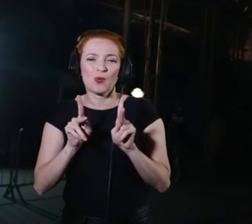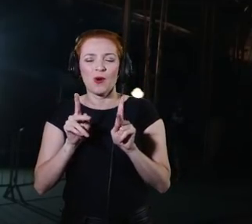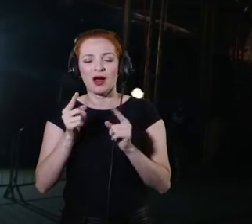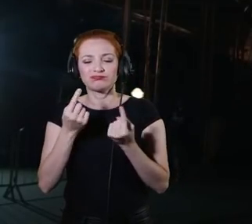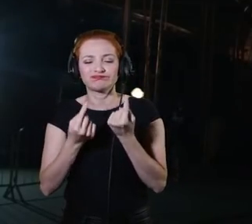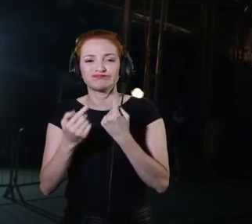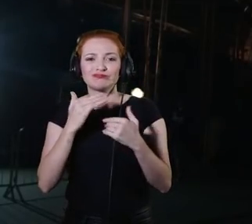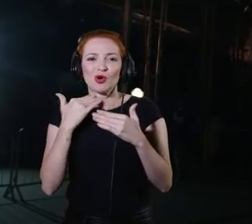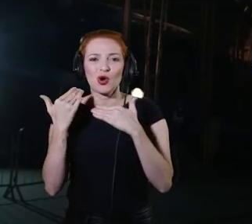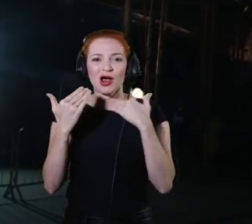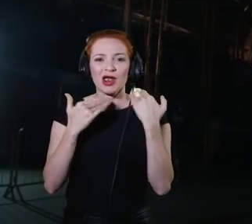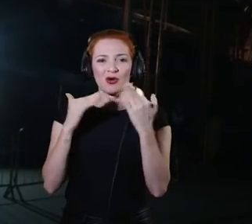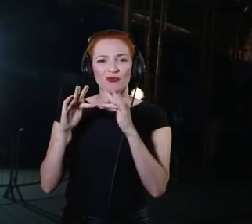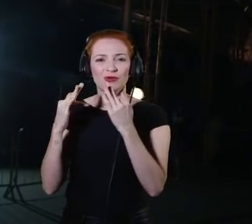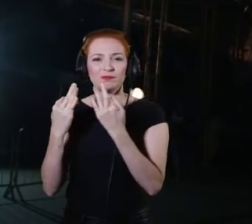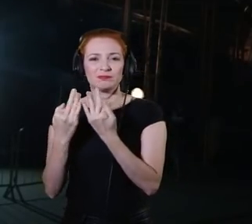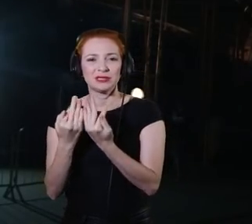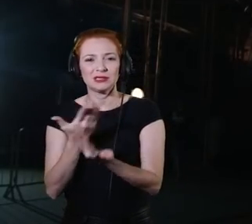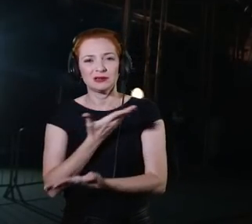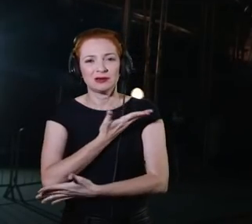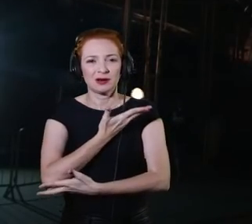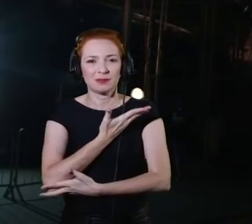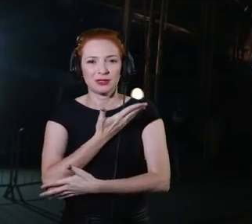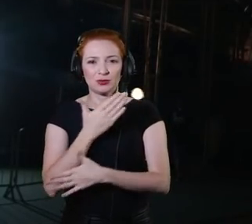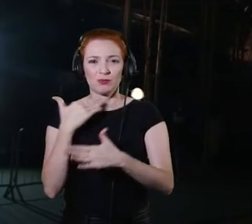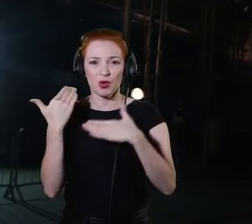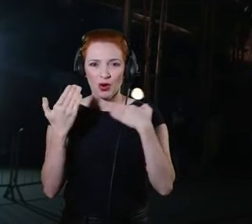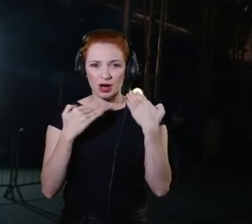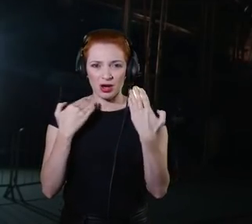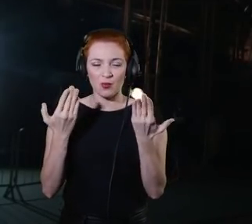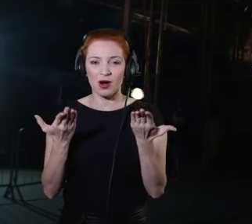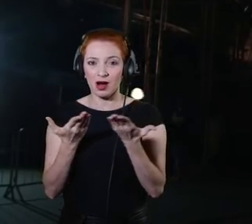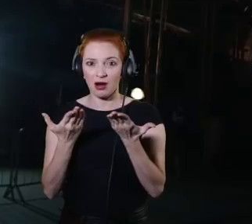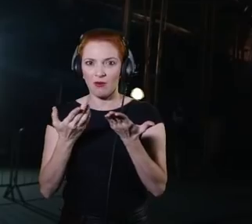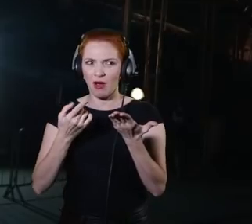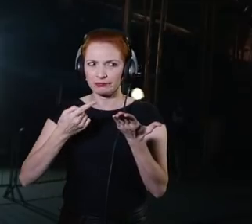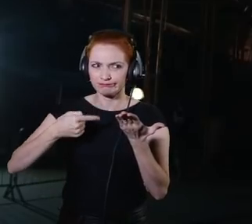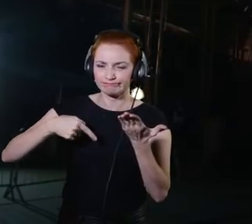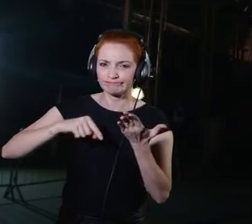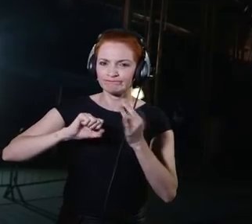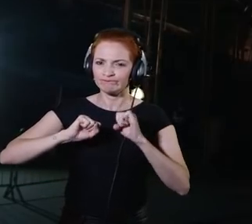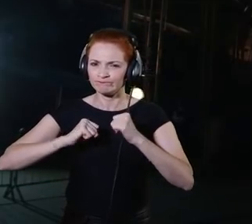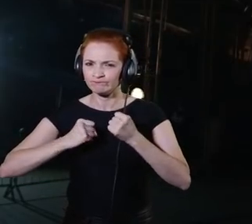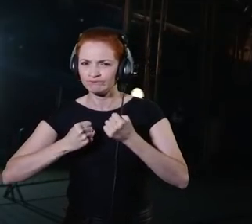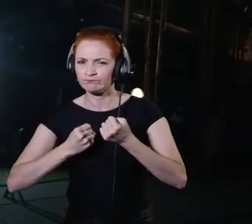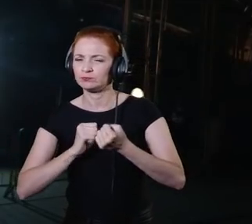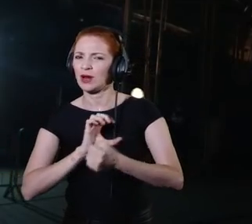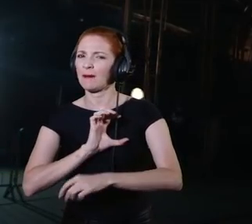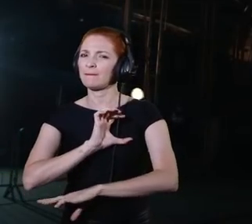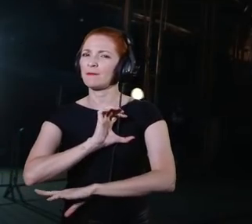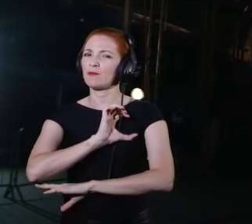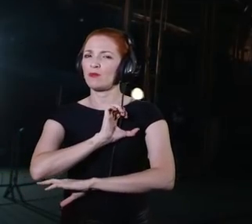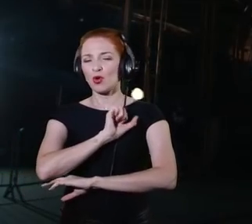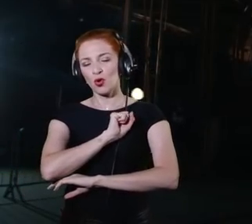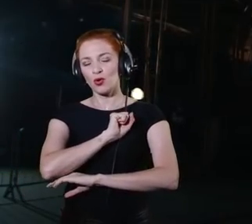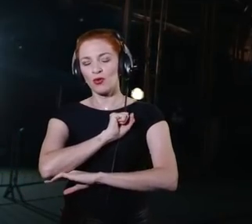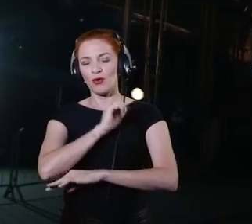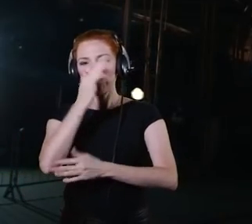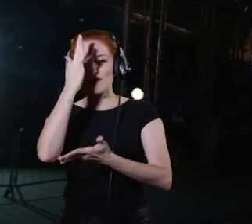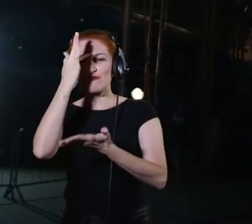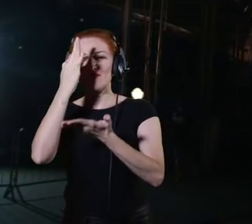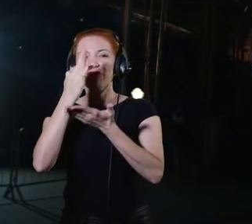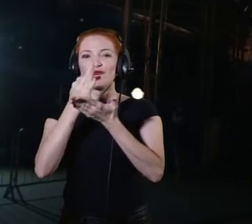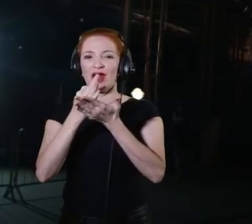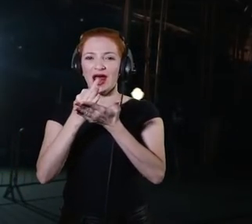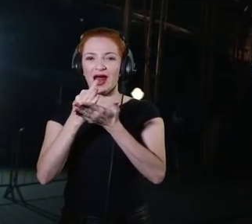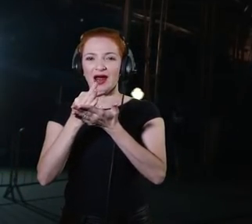amigos e familiares. Vamos emanar nossa força, nosso amor, nossa fé.